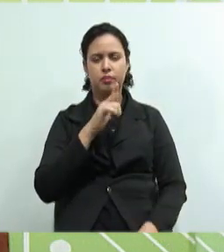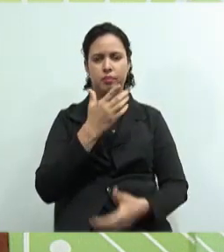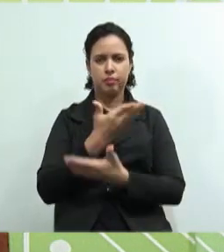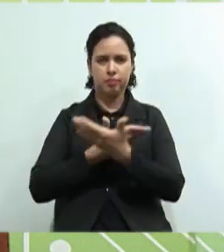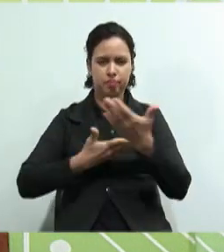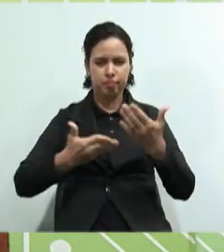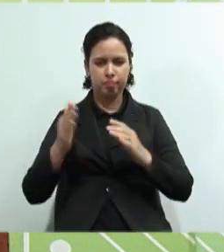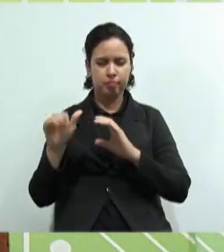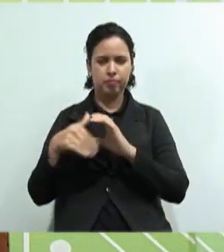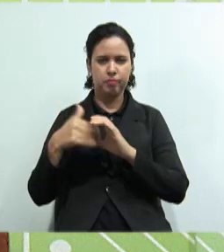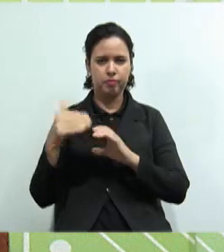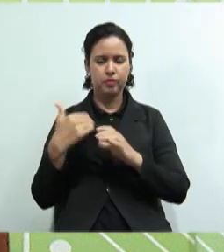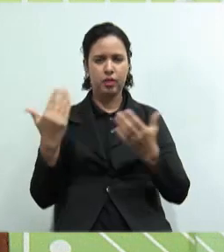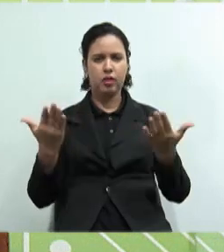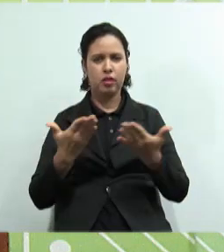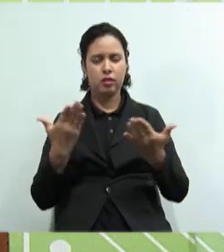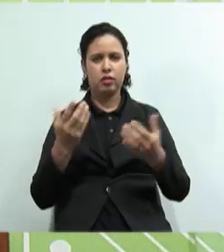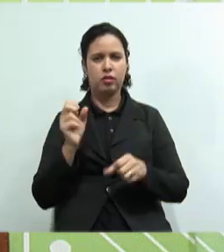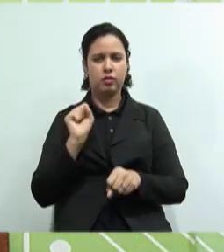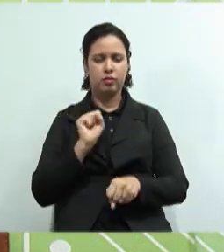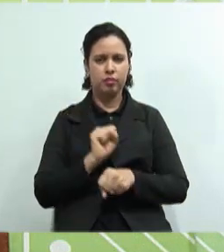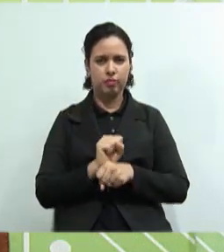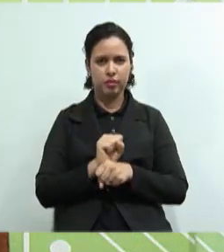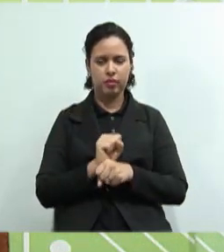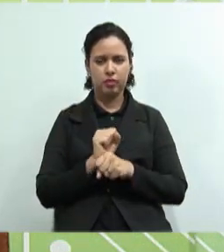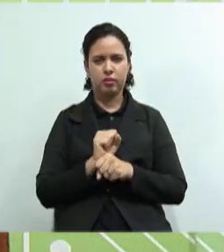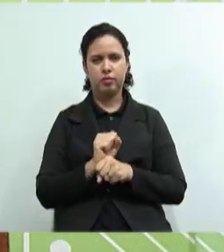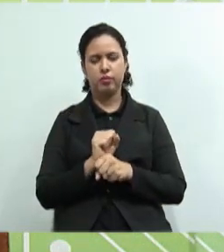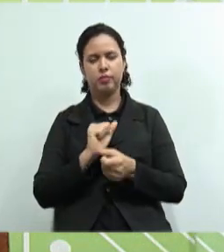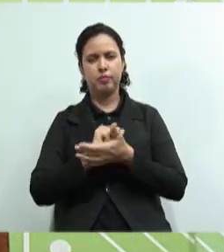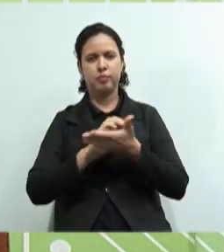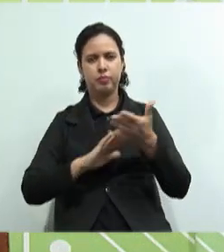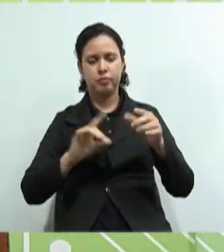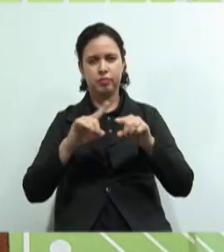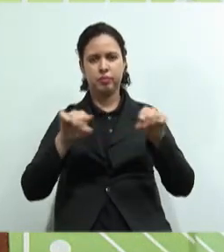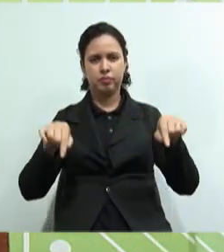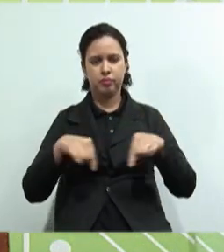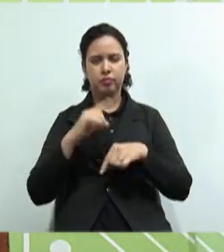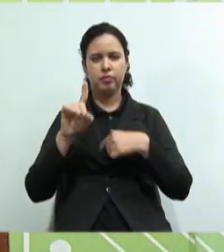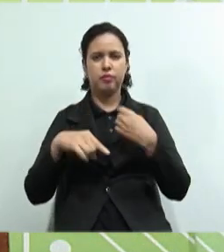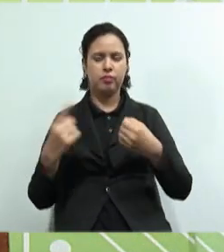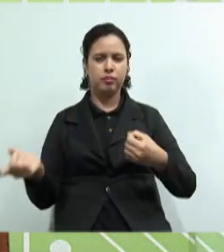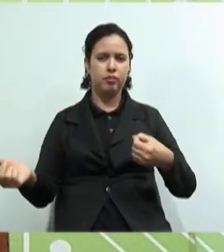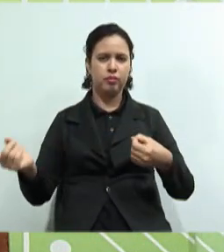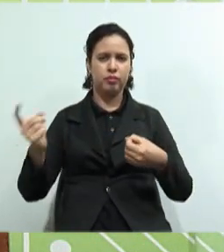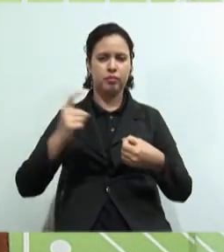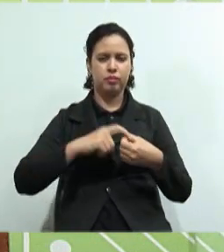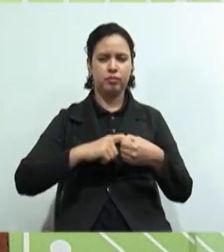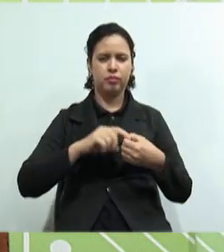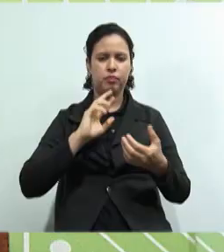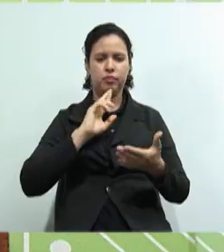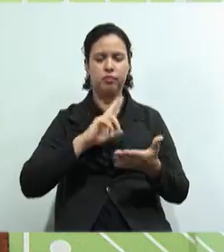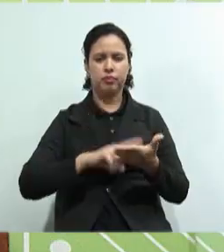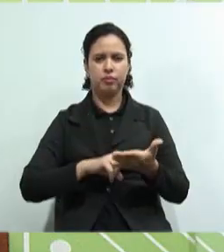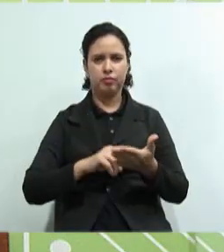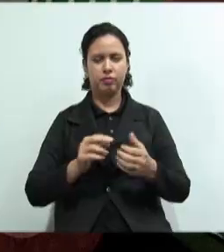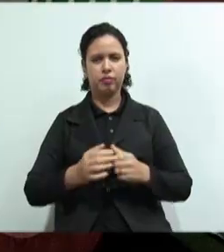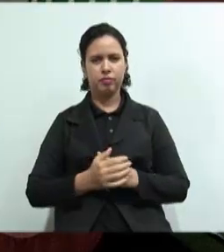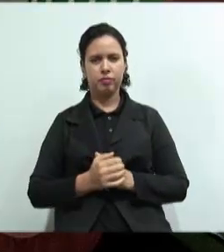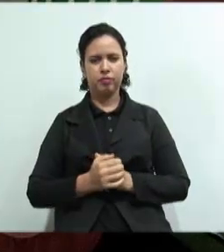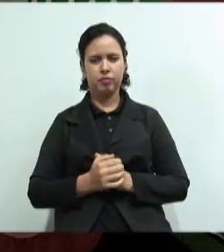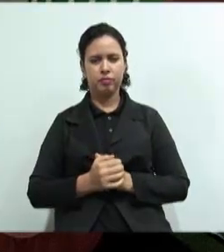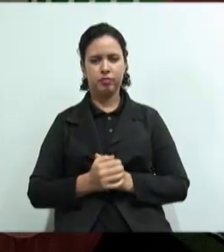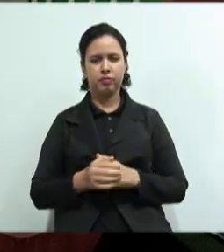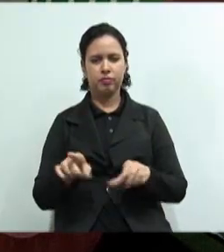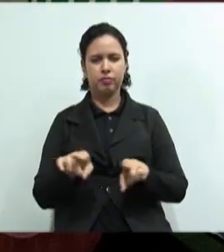gente. Nesse momento, a gente para aqui para a atividade de sala, mas retornamos em breve para a correção.